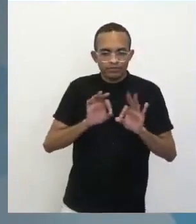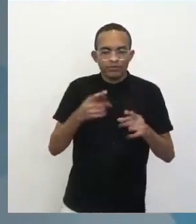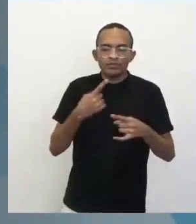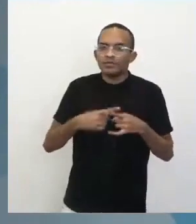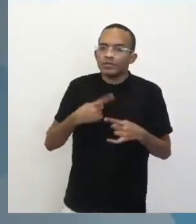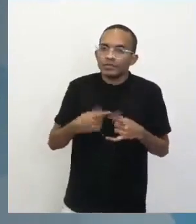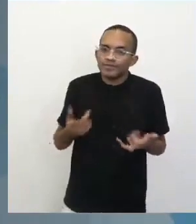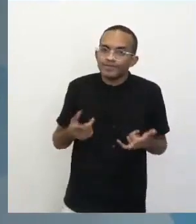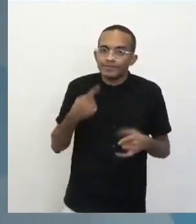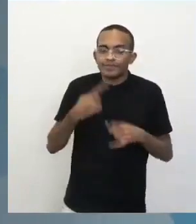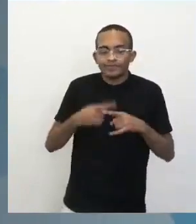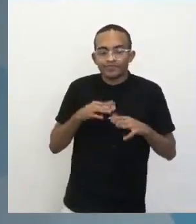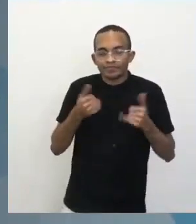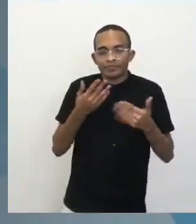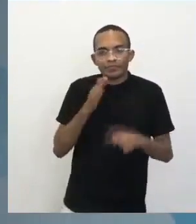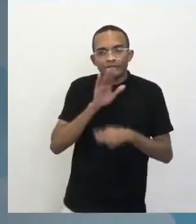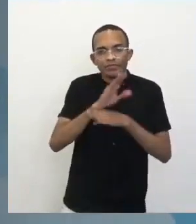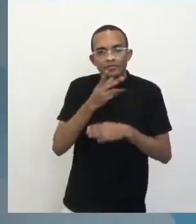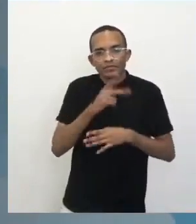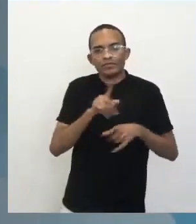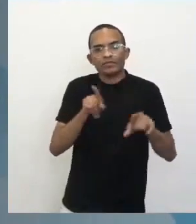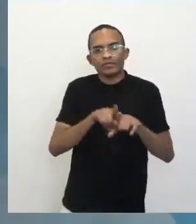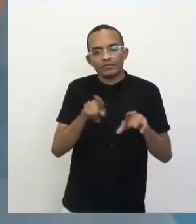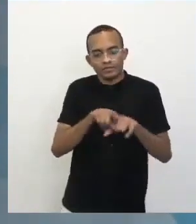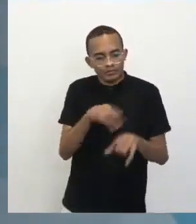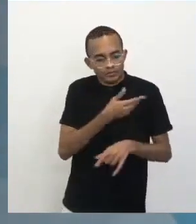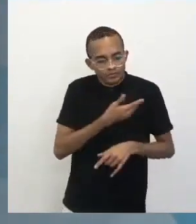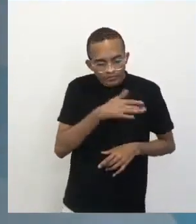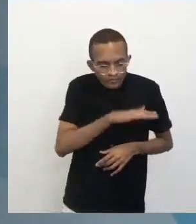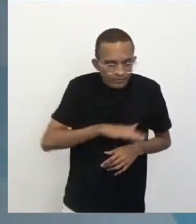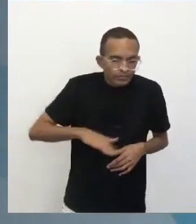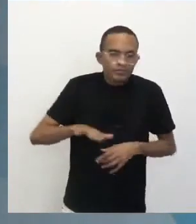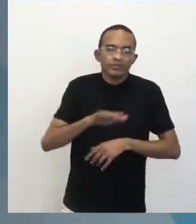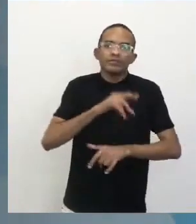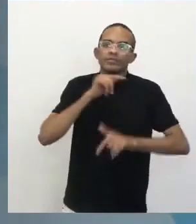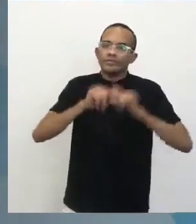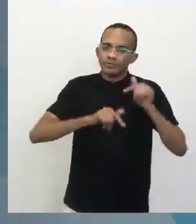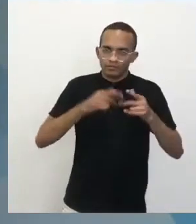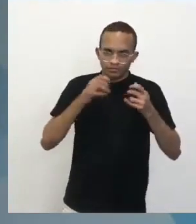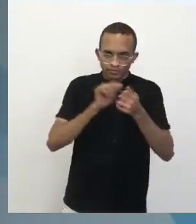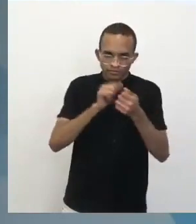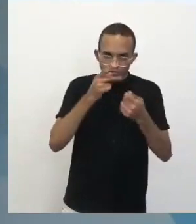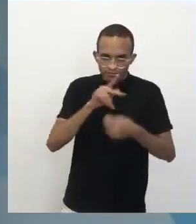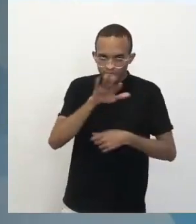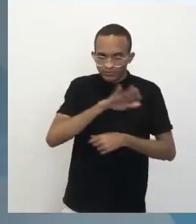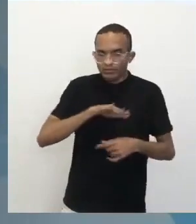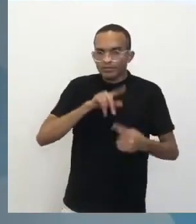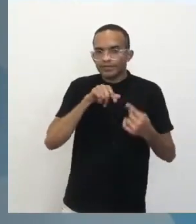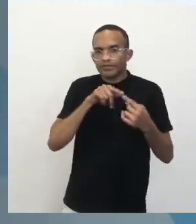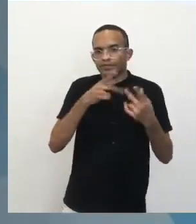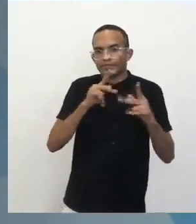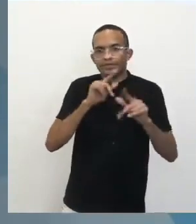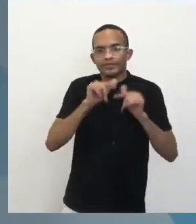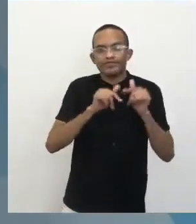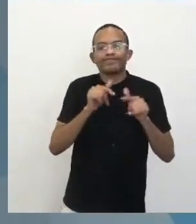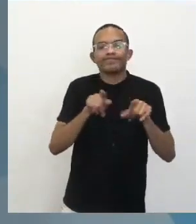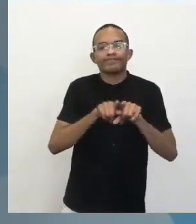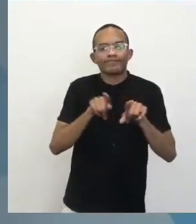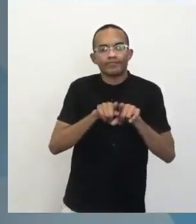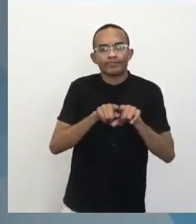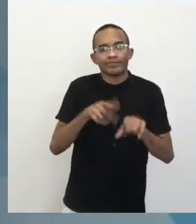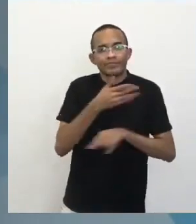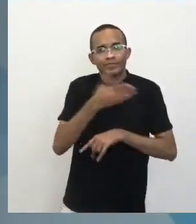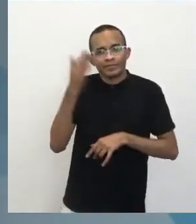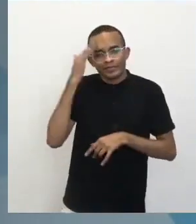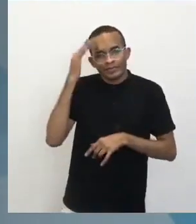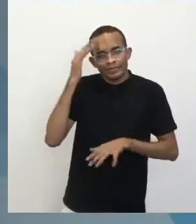quê? Porque além de ele ajudar você e os colegas, né, que estarão trabalhando com você na execução dessa tarefa, ainda, né, vocês